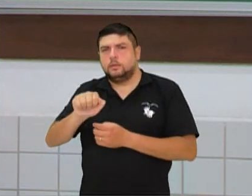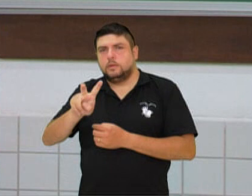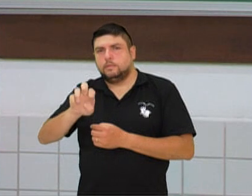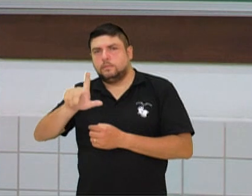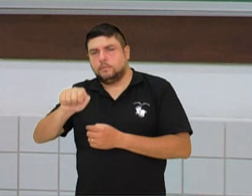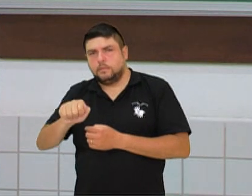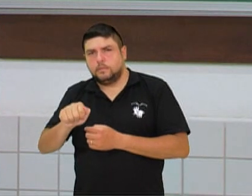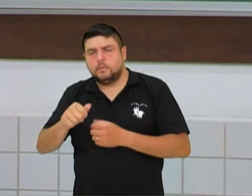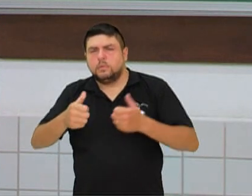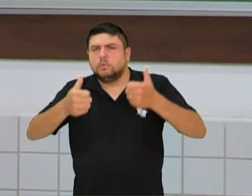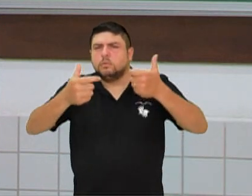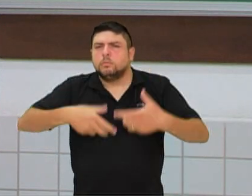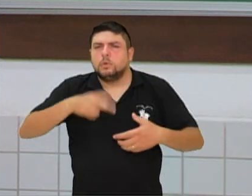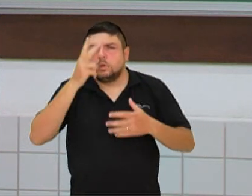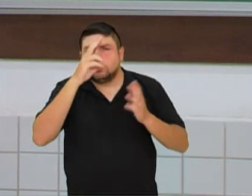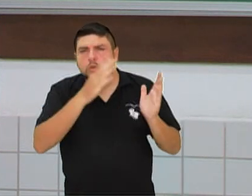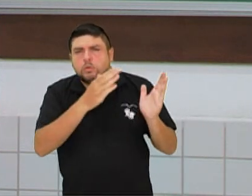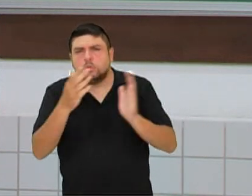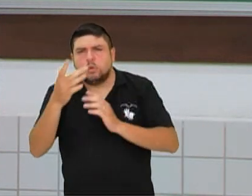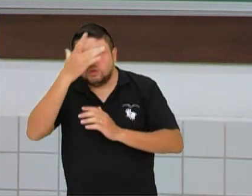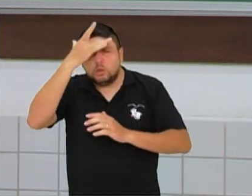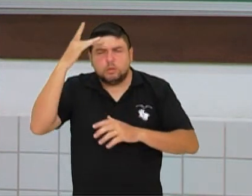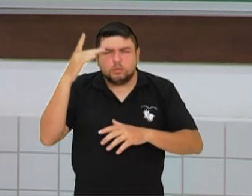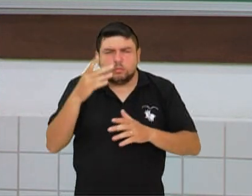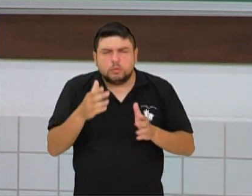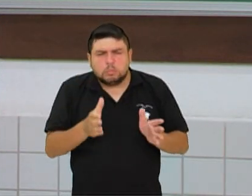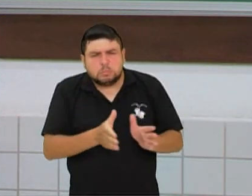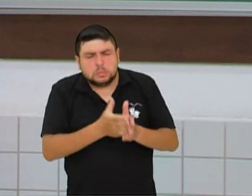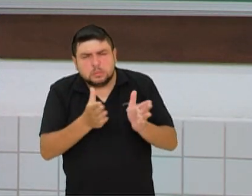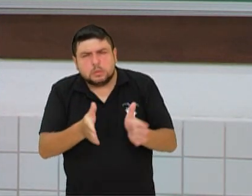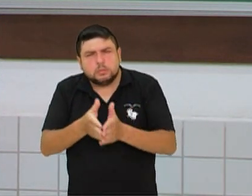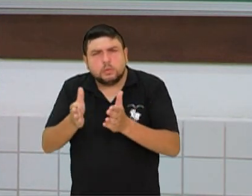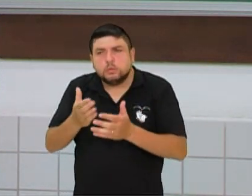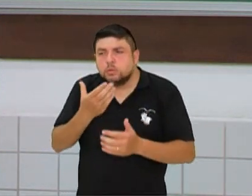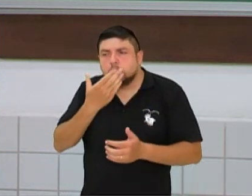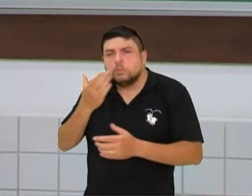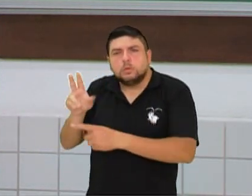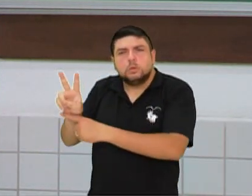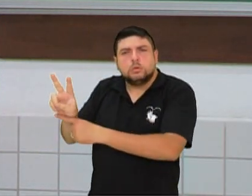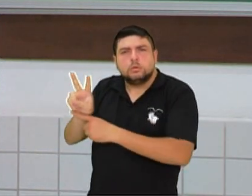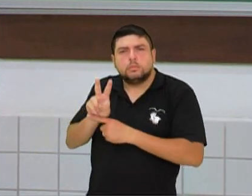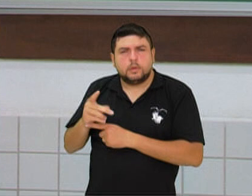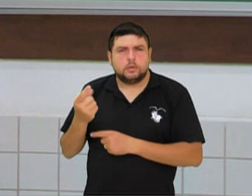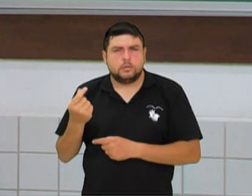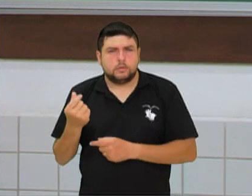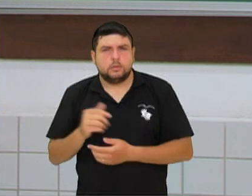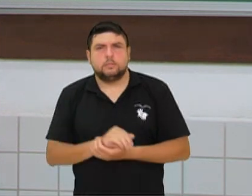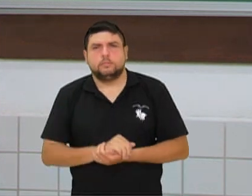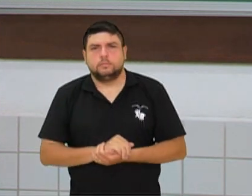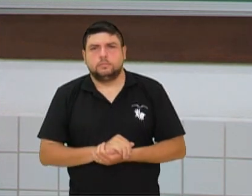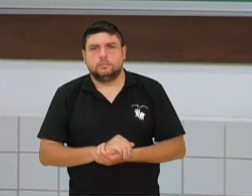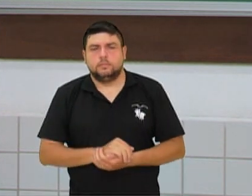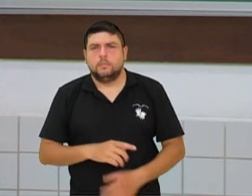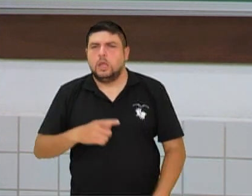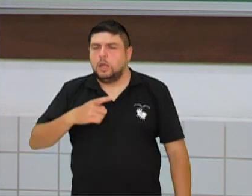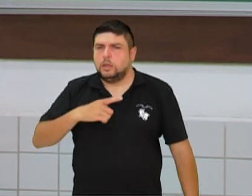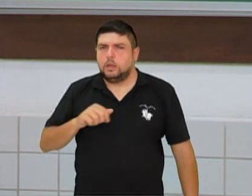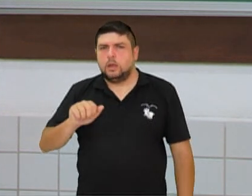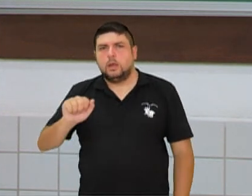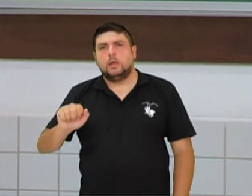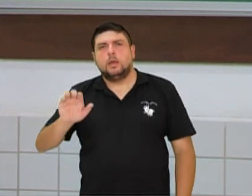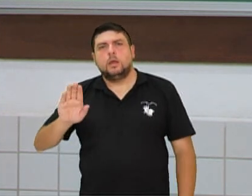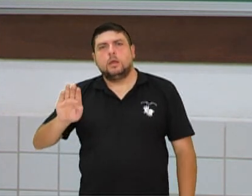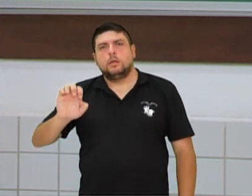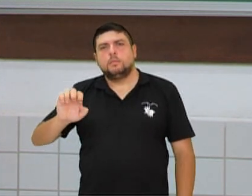e tiveram que pedir empréstimo ao agiota. E nós temos aqui o Abelardo I. O Abelardo I é um agiota